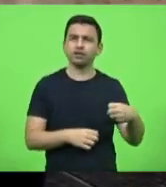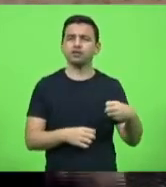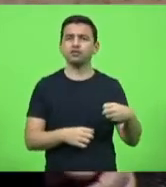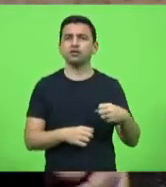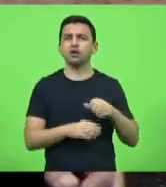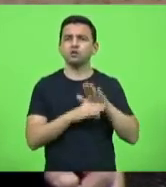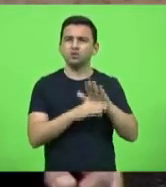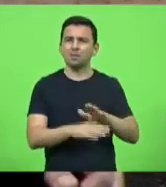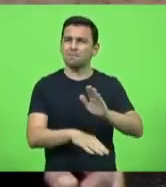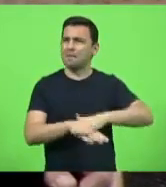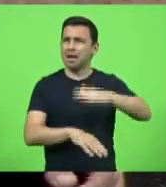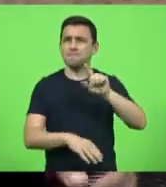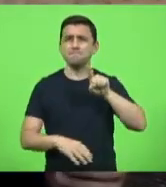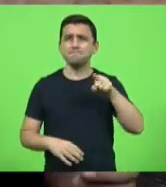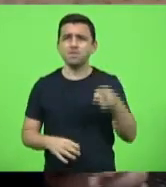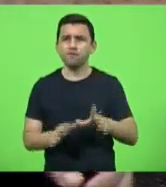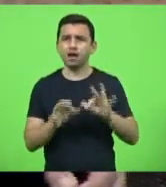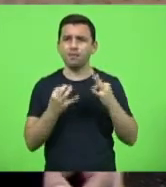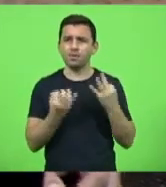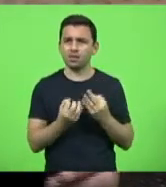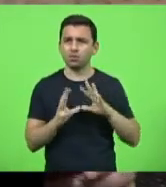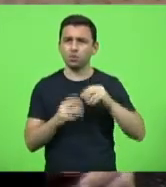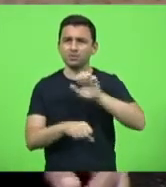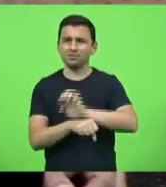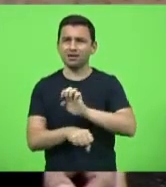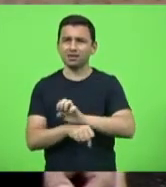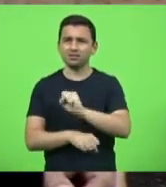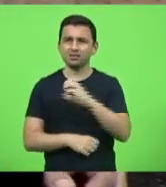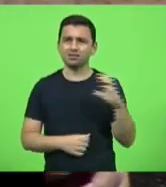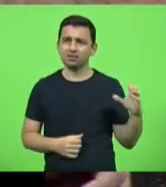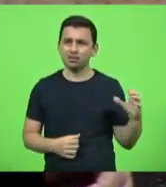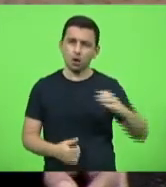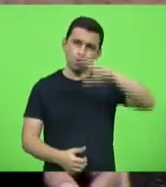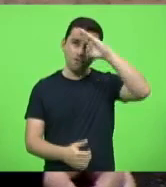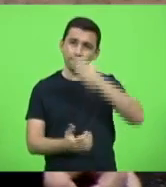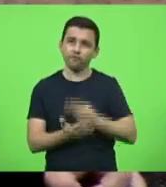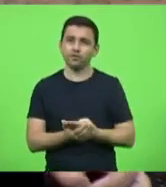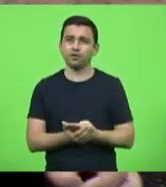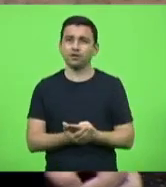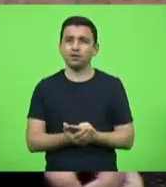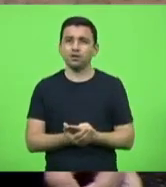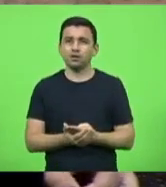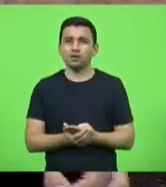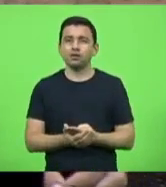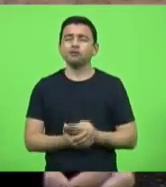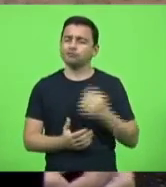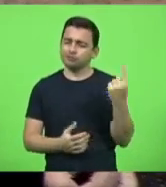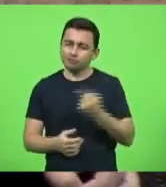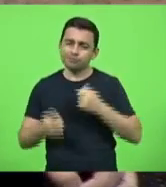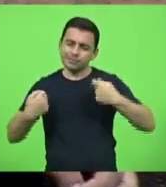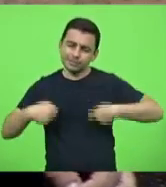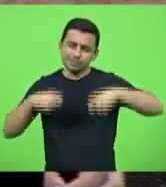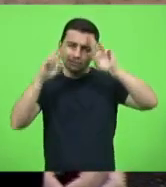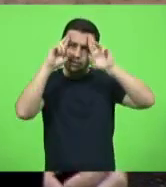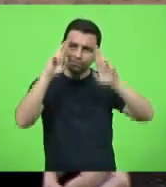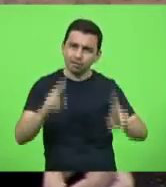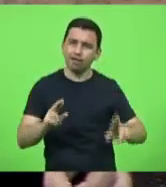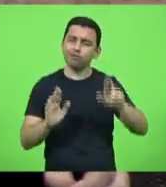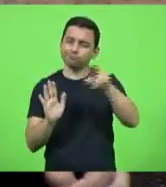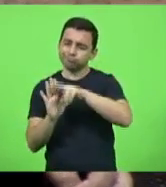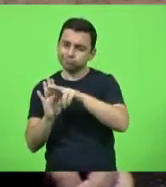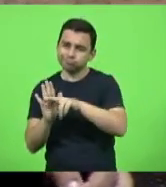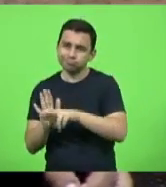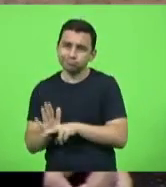Mais de 1.000 famílias em todo o Estado aí estão com essa confiança, acreditando nisso. E, assim como a gente tem que respeitar o regimento, a gente tem que